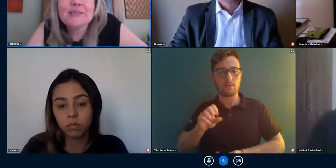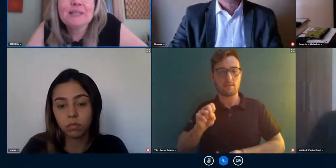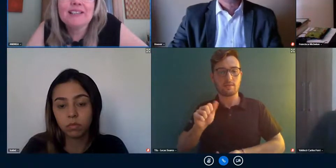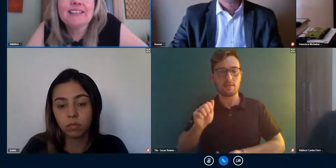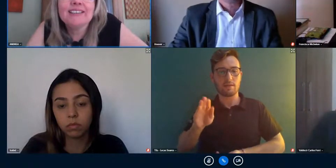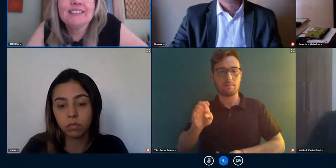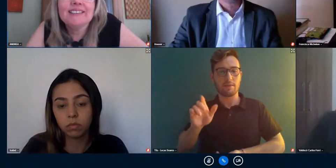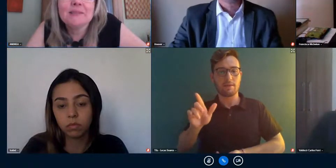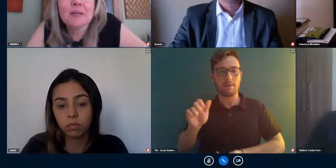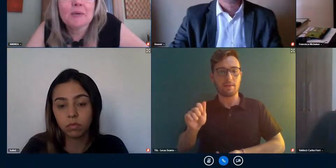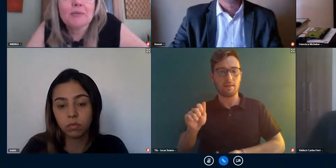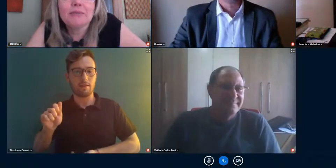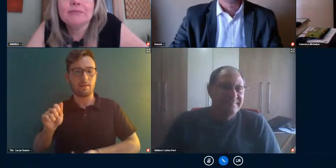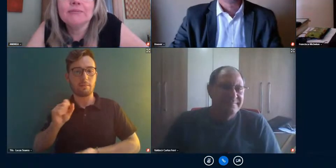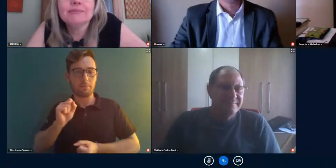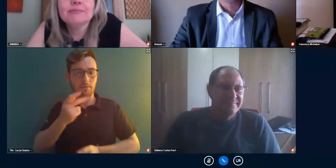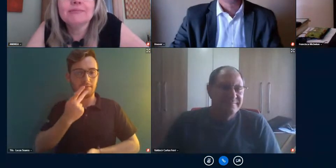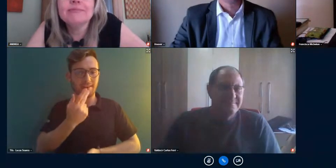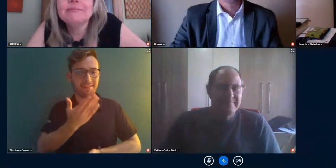Pode falar, Isabela.